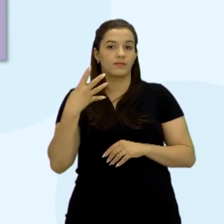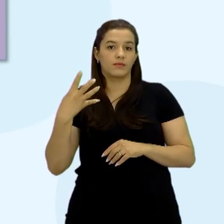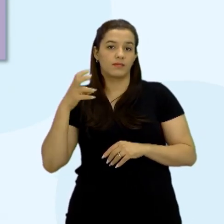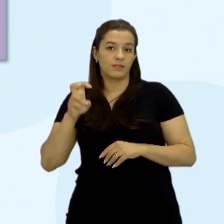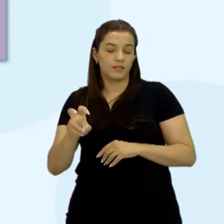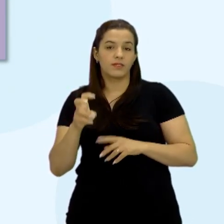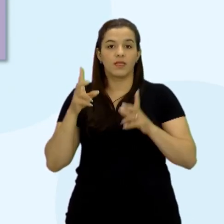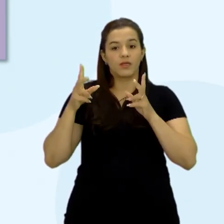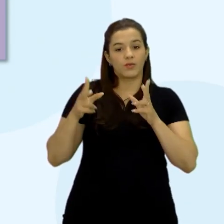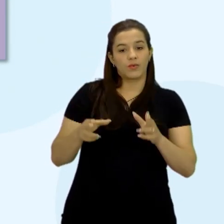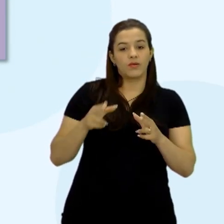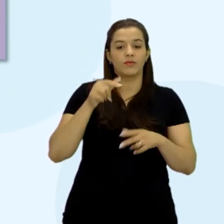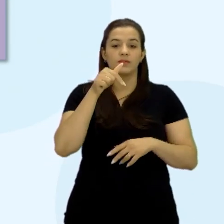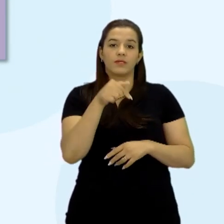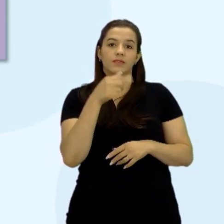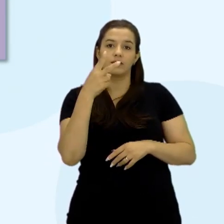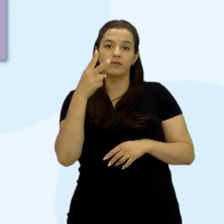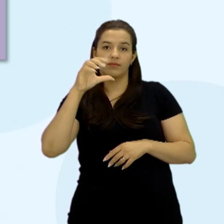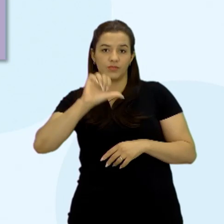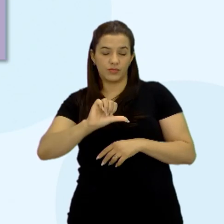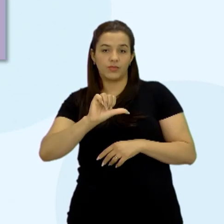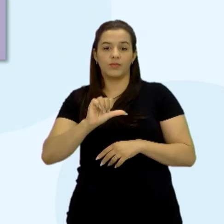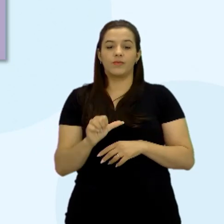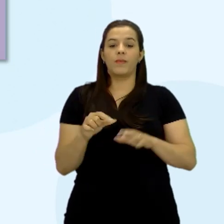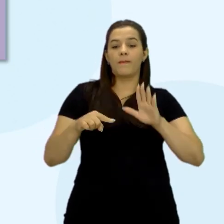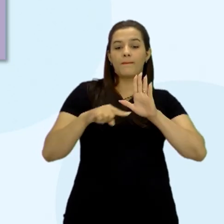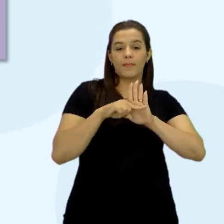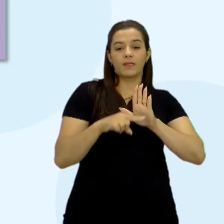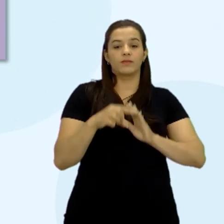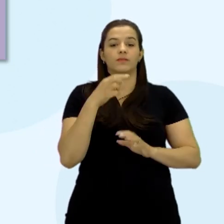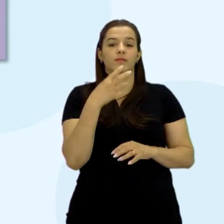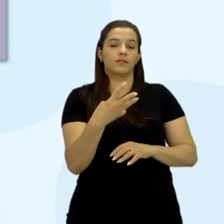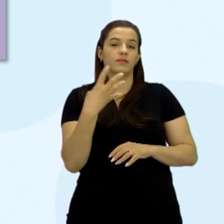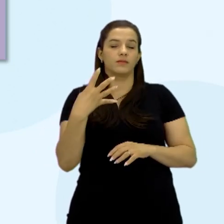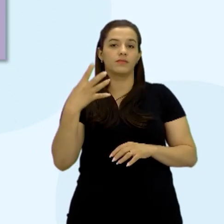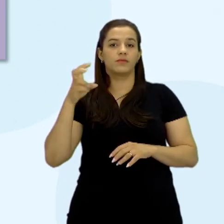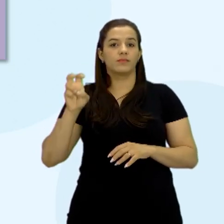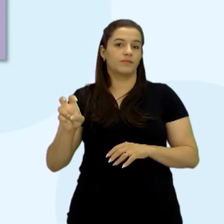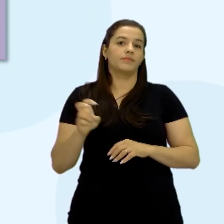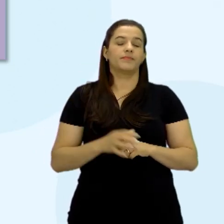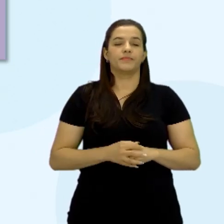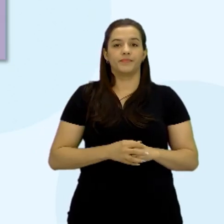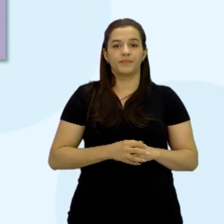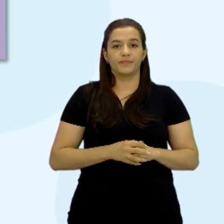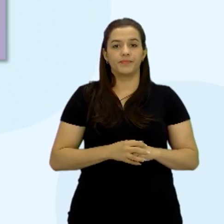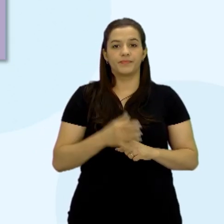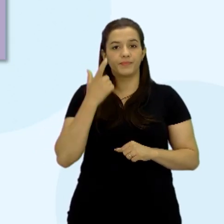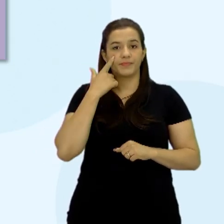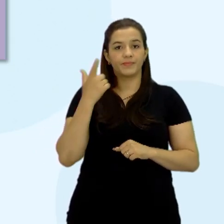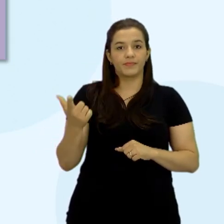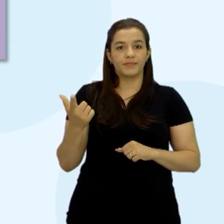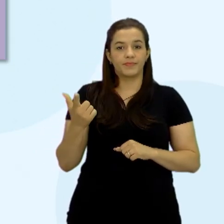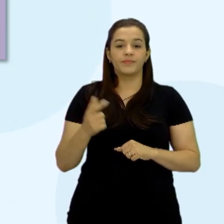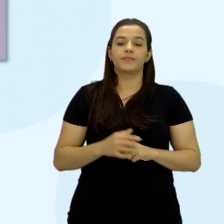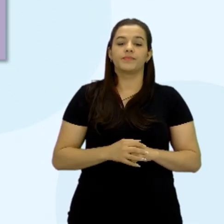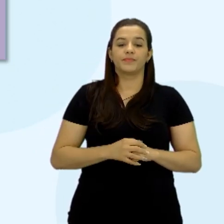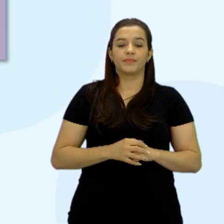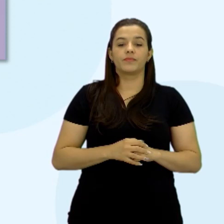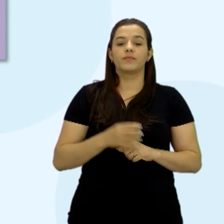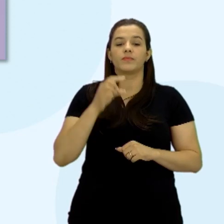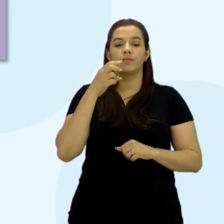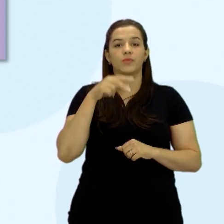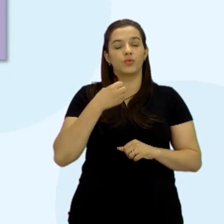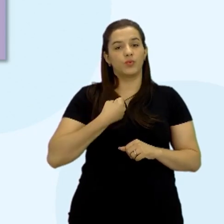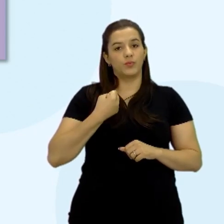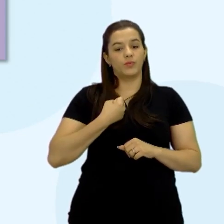é igual 729 menos 345. E aí, olha lá, ó, vai ficar